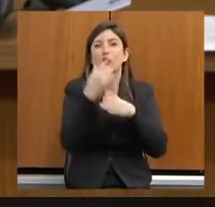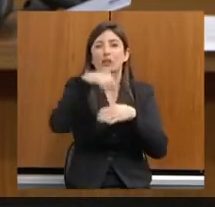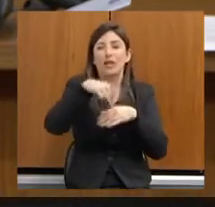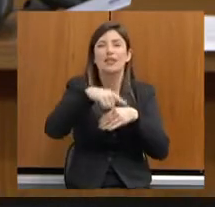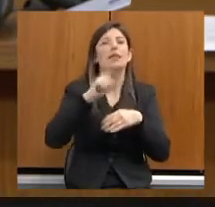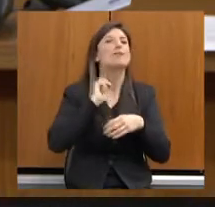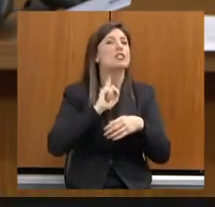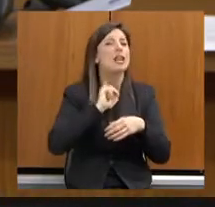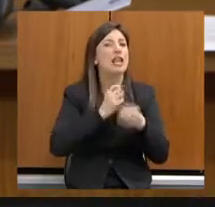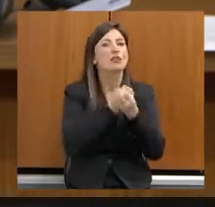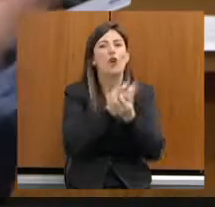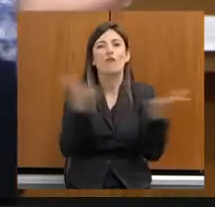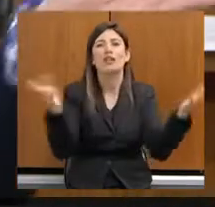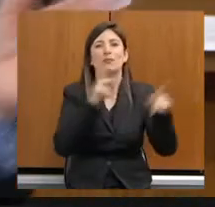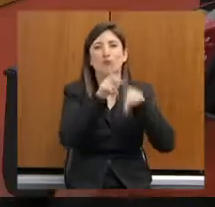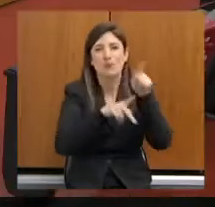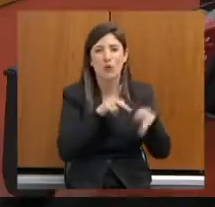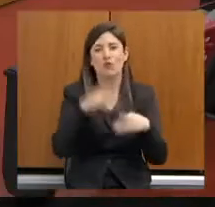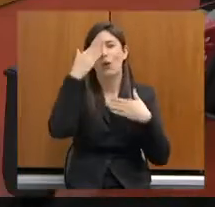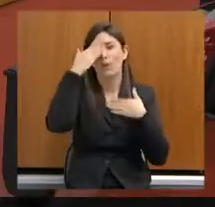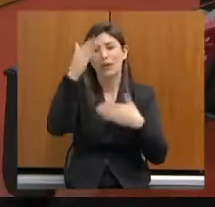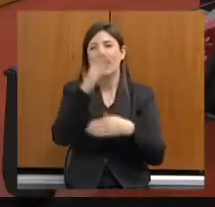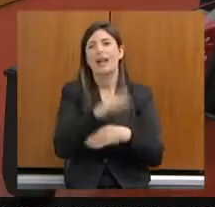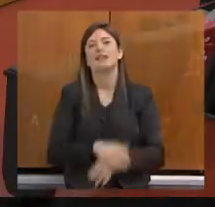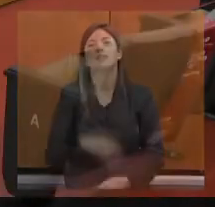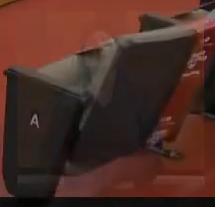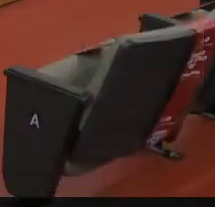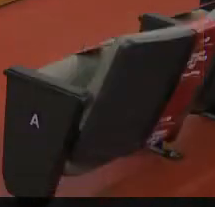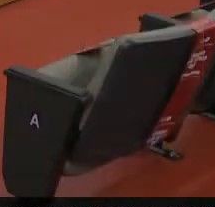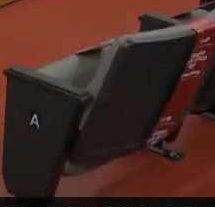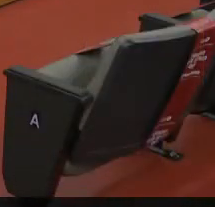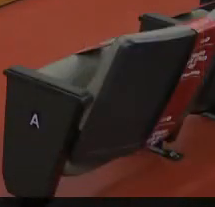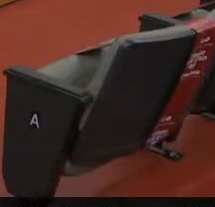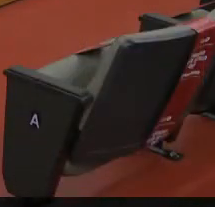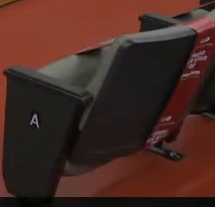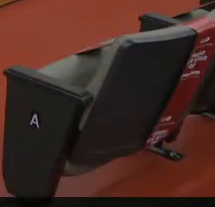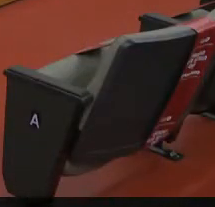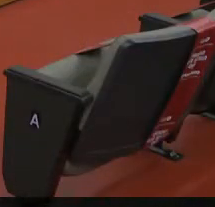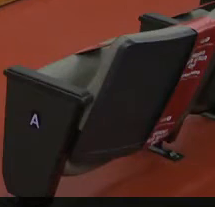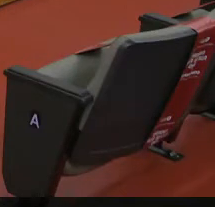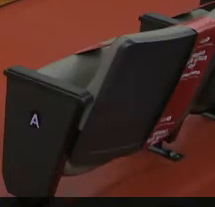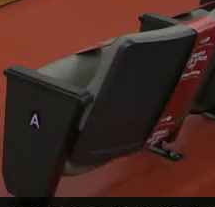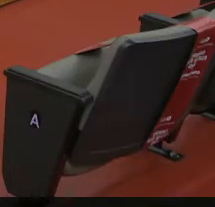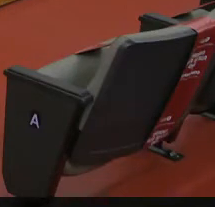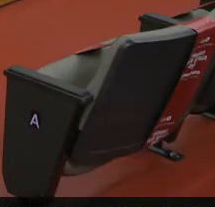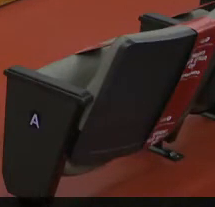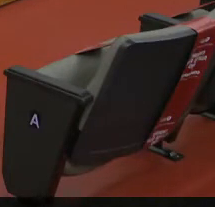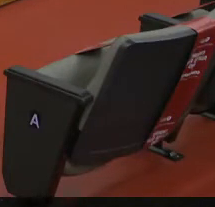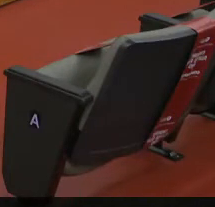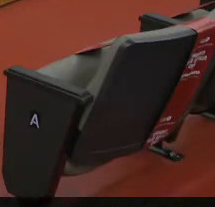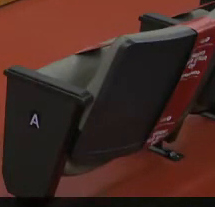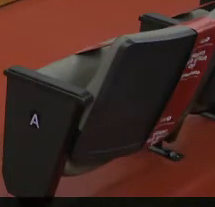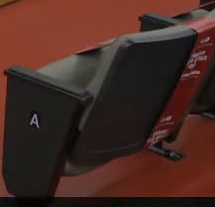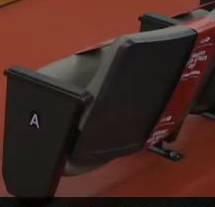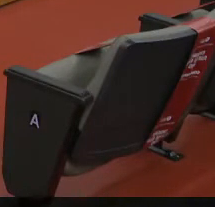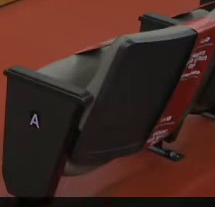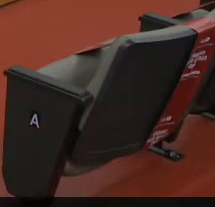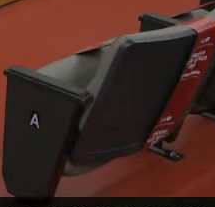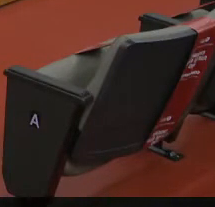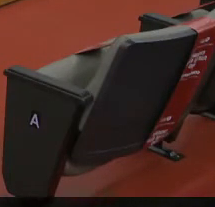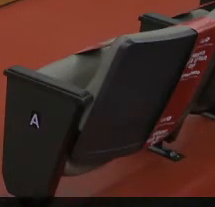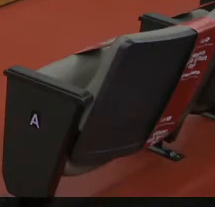povo Muito obrigado a deputado presidente da palavra o deputado Bartô tem dois minutos para os seus comentários finais